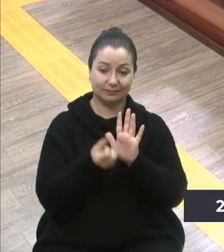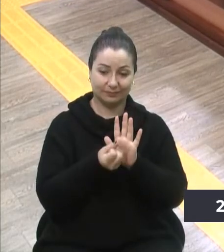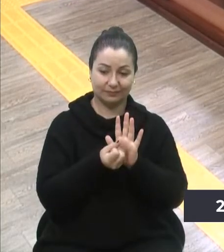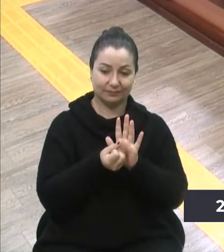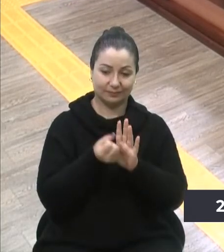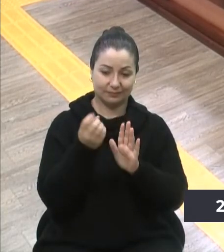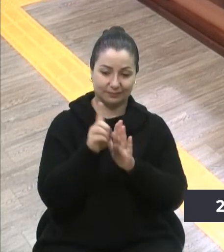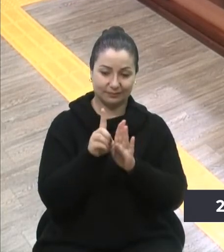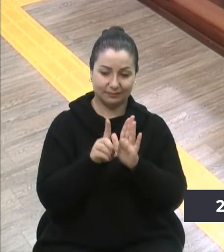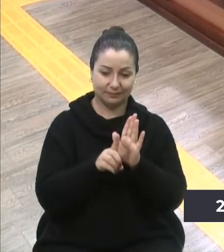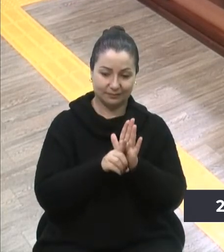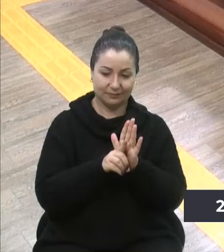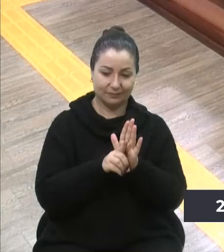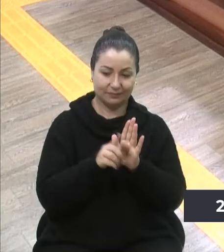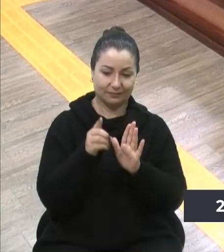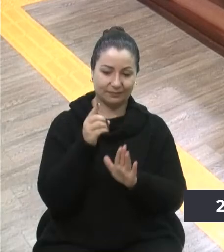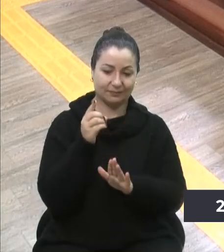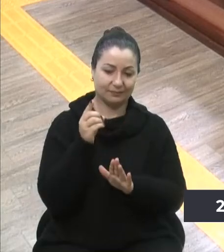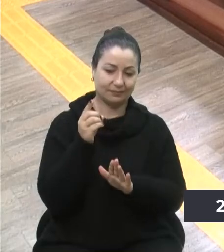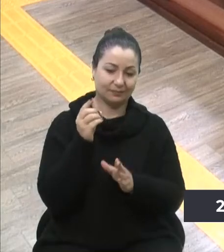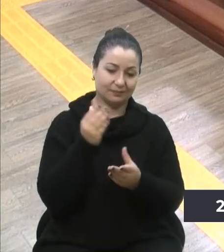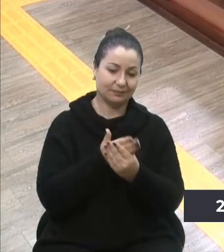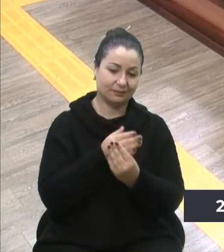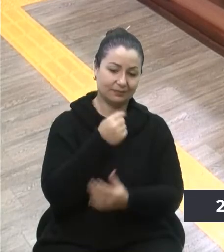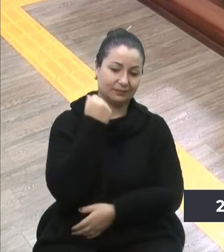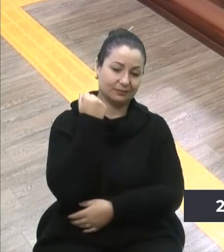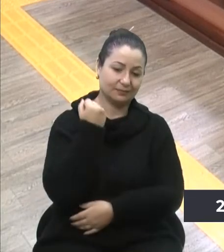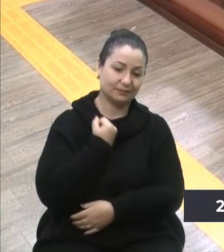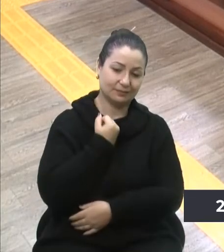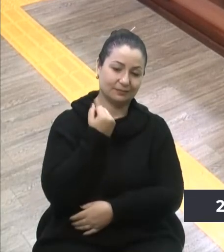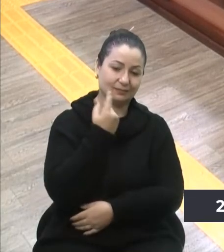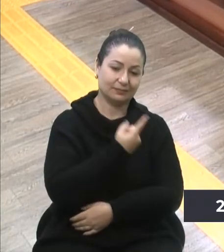legislativo 12/2022, contido no processo número